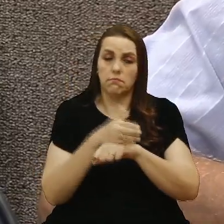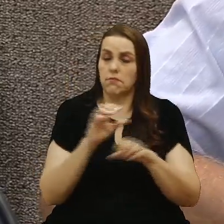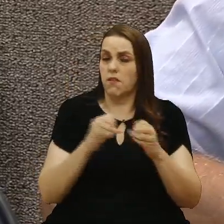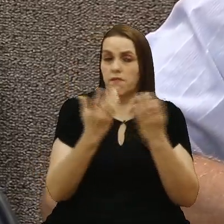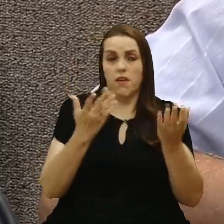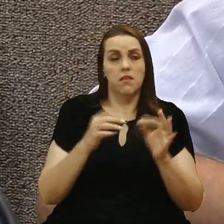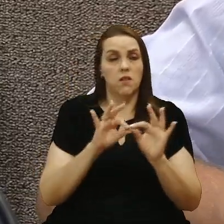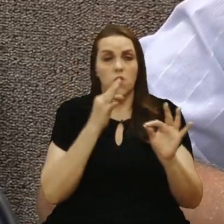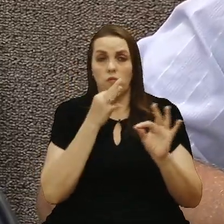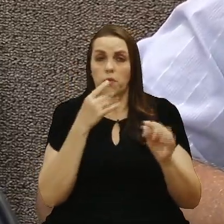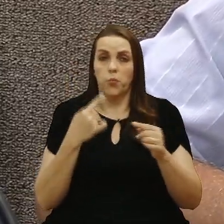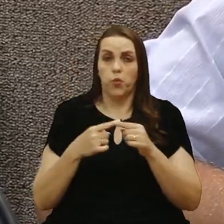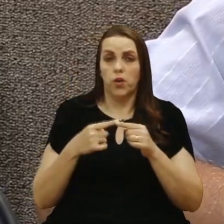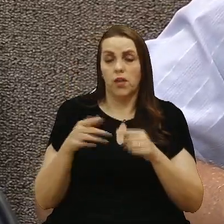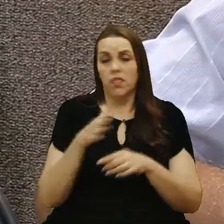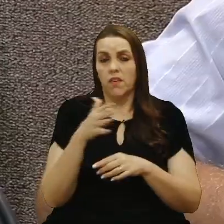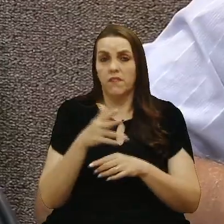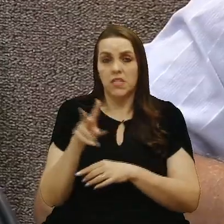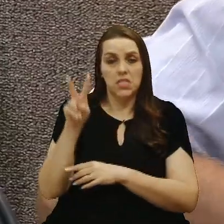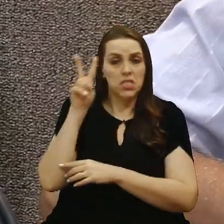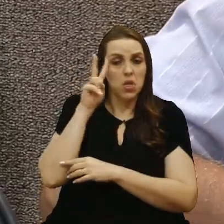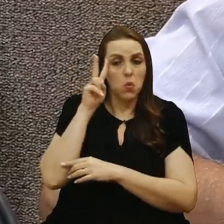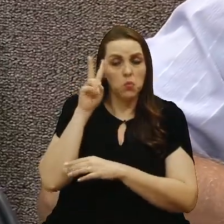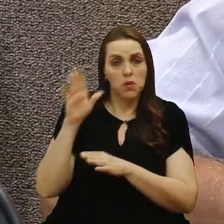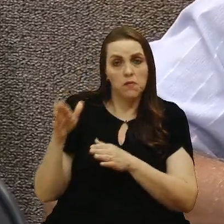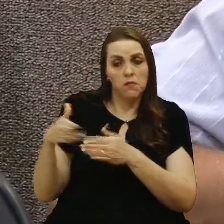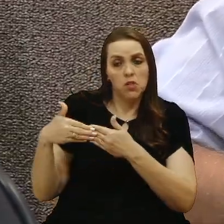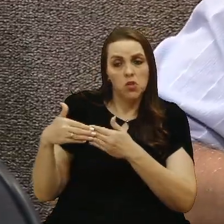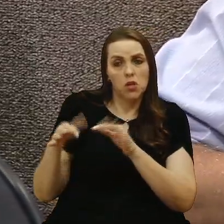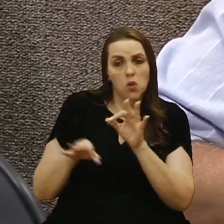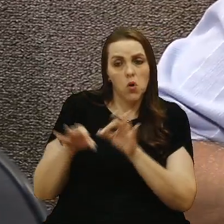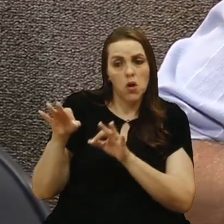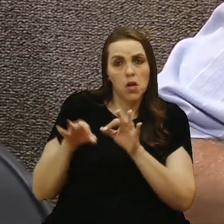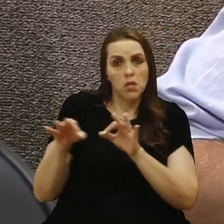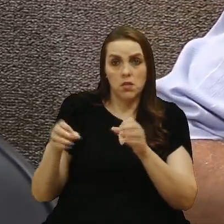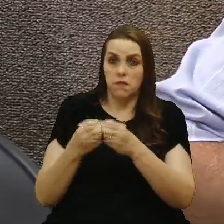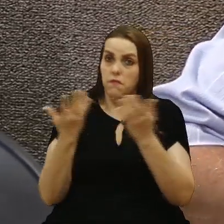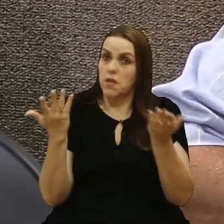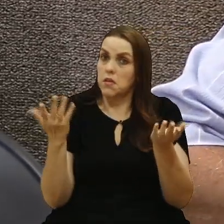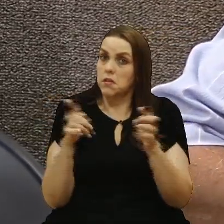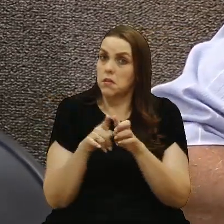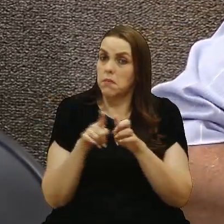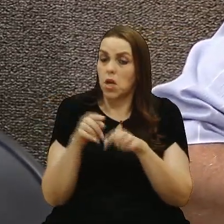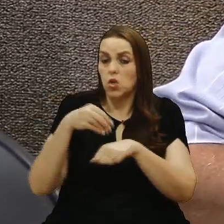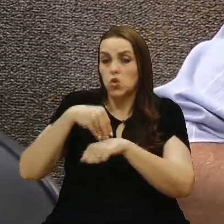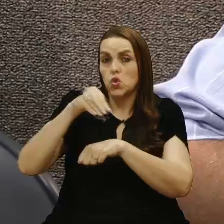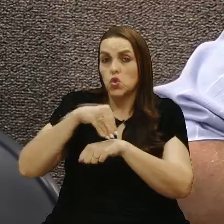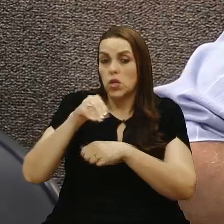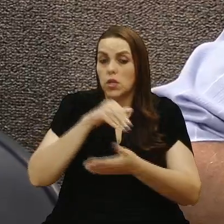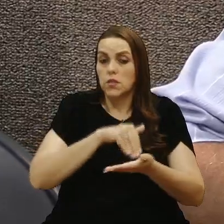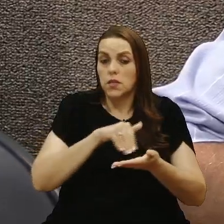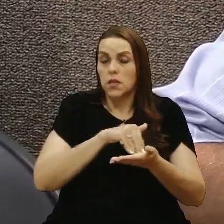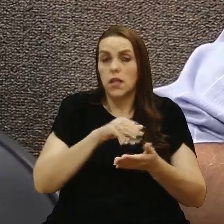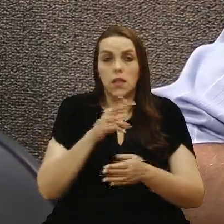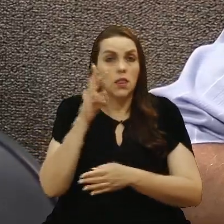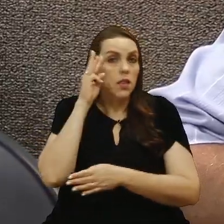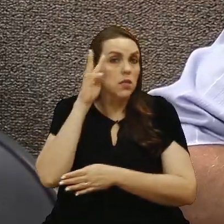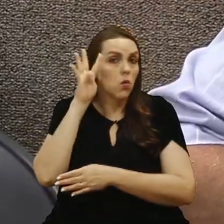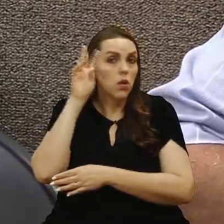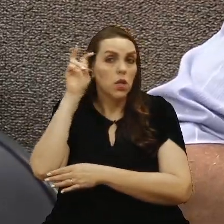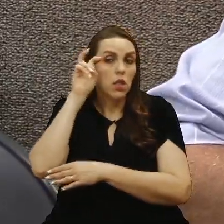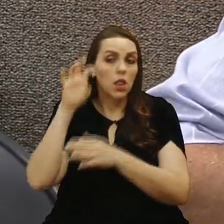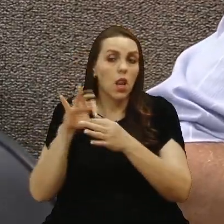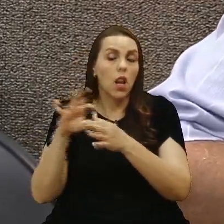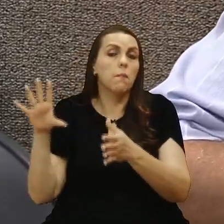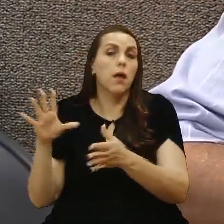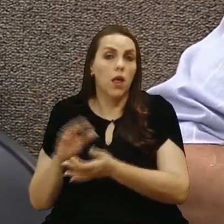porque talvez ficar segunda fechada e organizar a festa, uma sugestão de um secretário, e liberar terça, quarta e quinta.